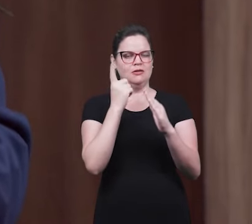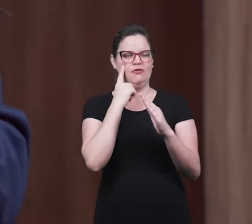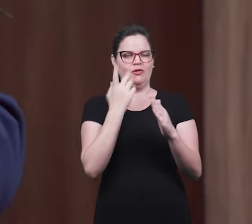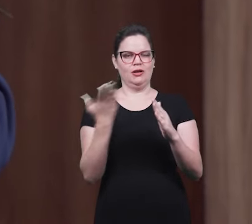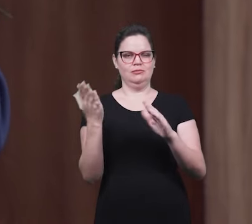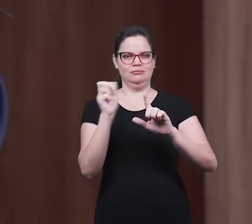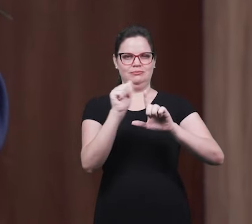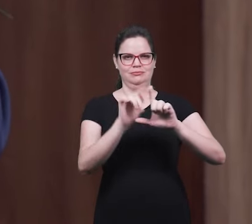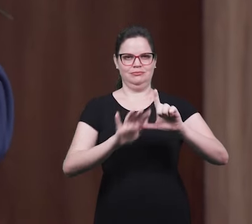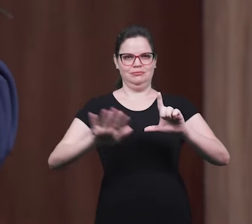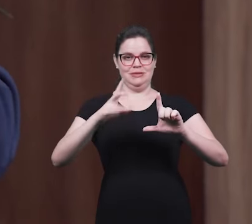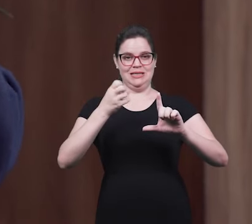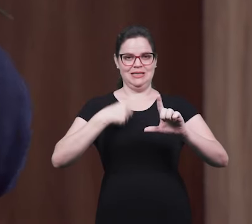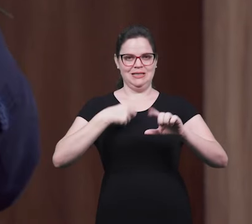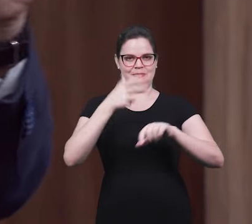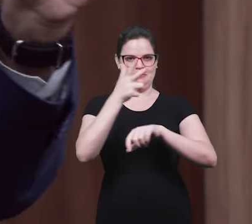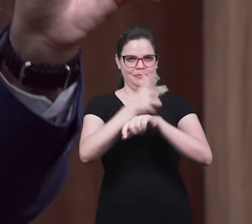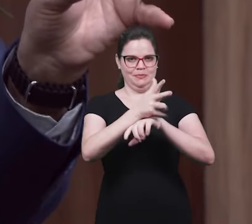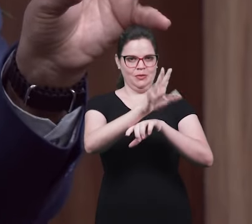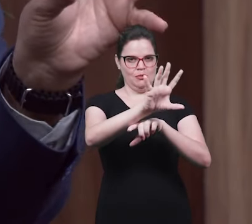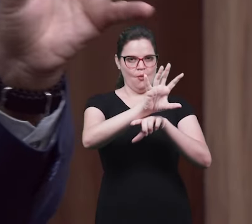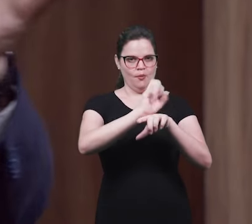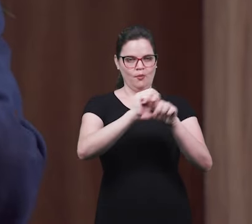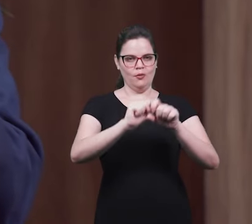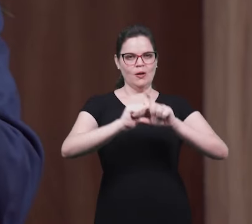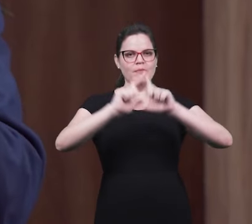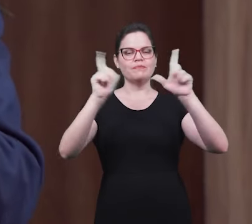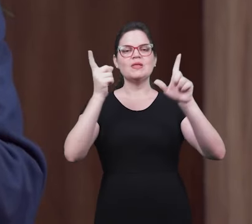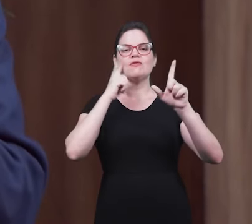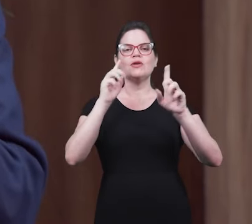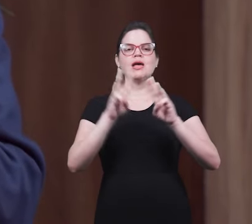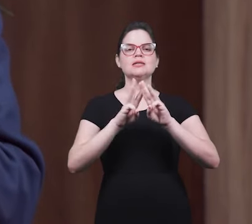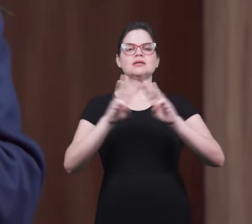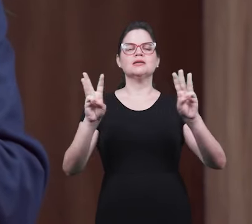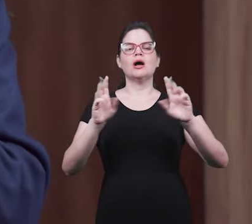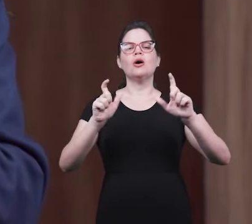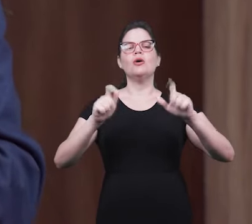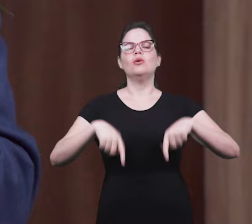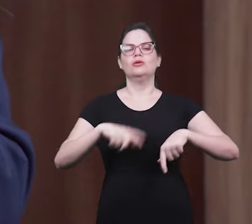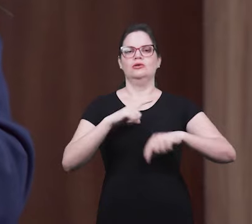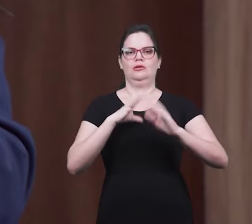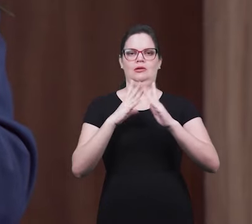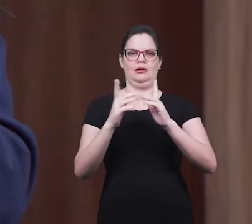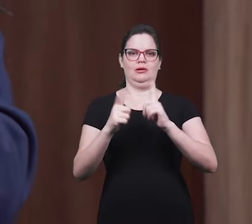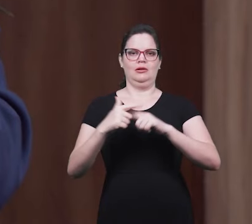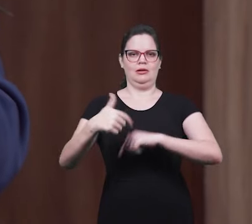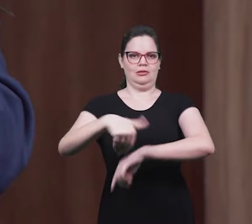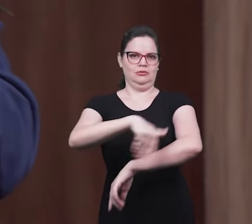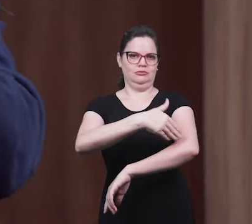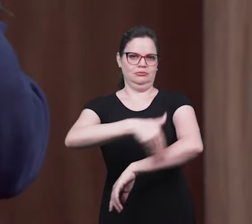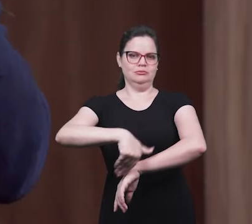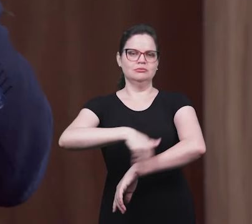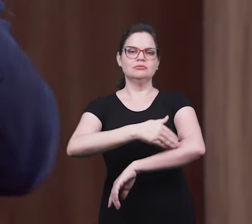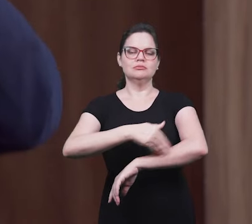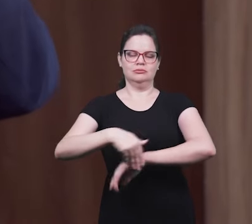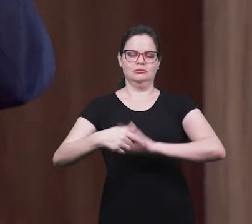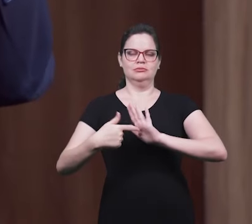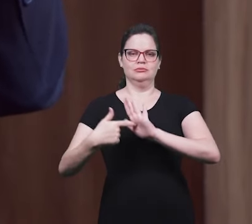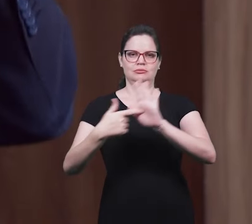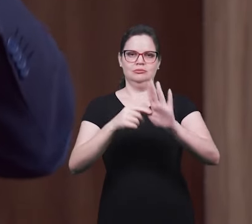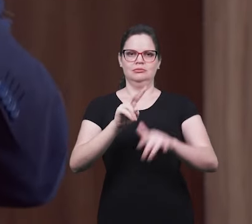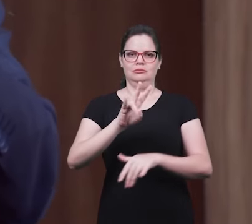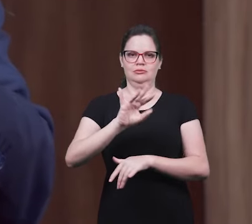QR Code, se aproximando, senhor ou senhora, a câmera do seu celular desse código será direcionado